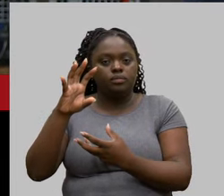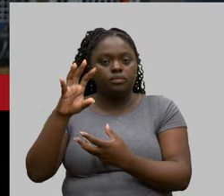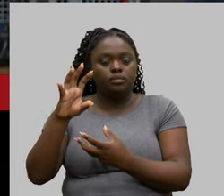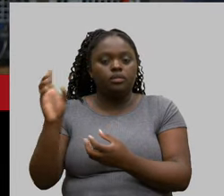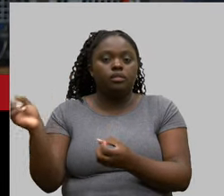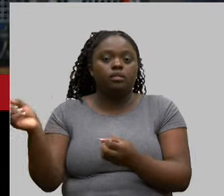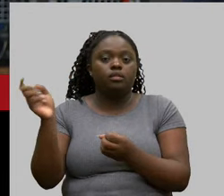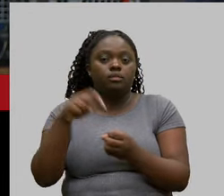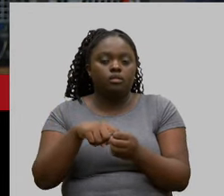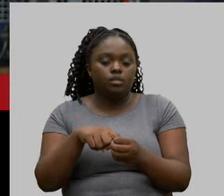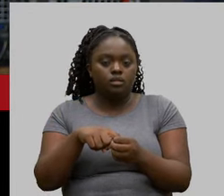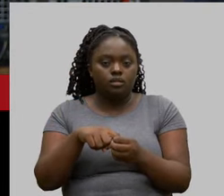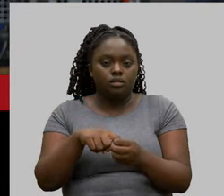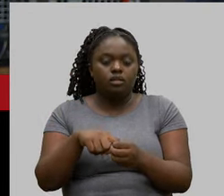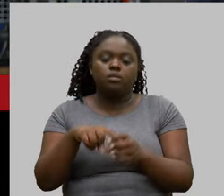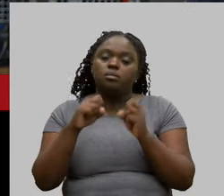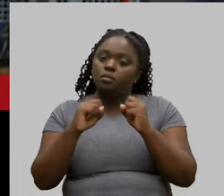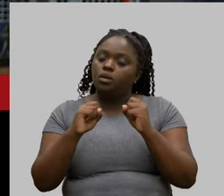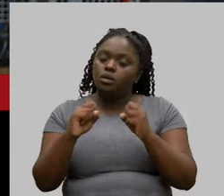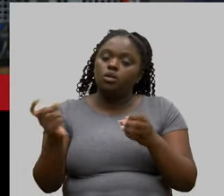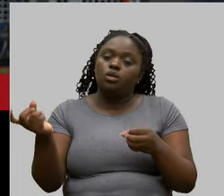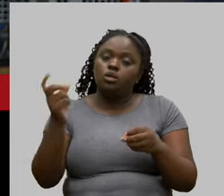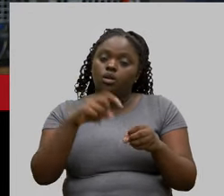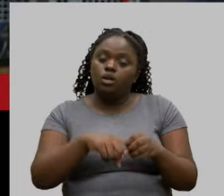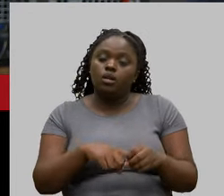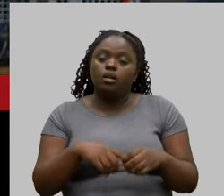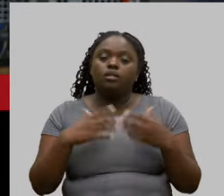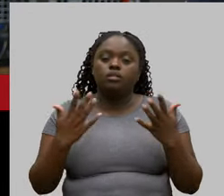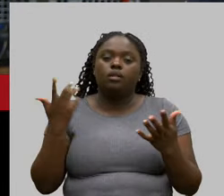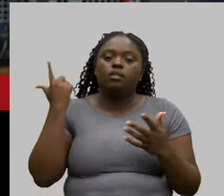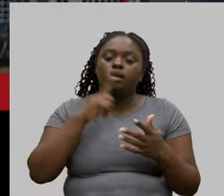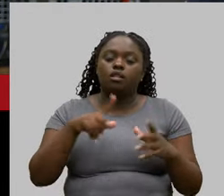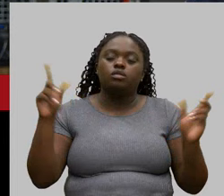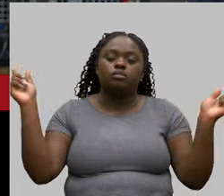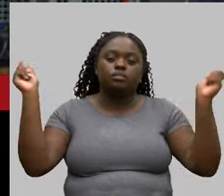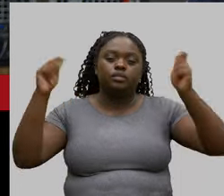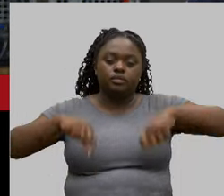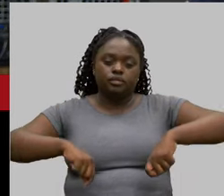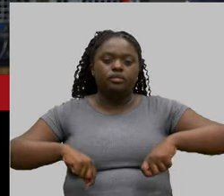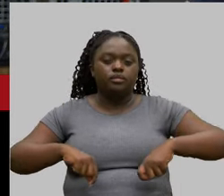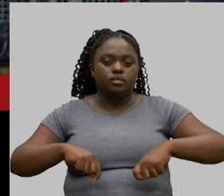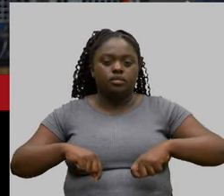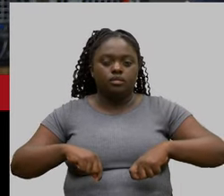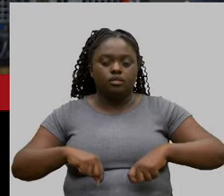volta e pode voltar ou seja garante a competência do ente